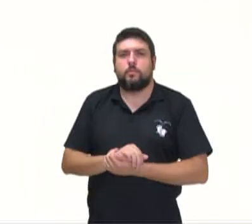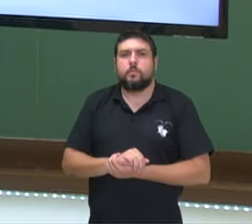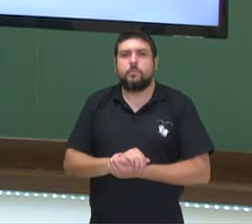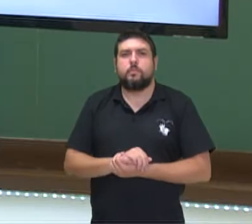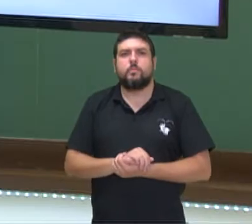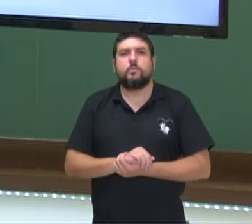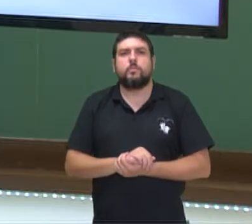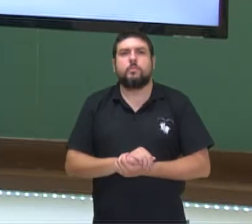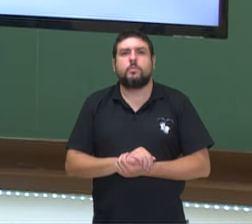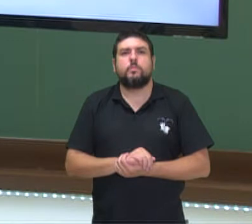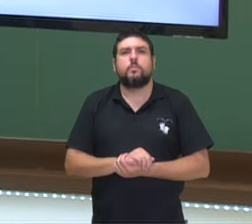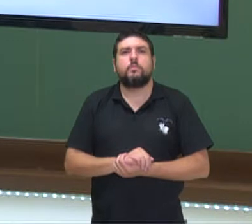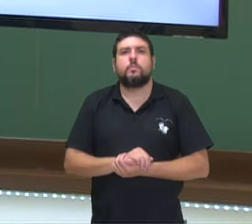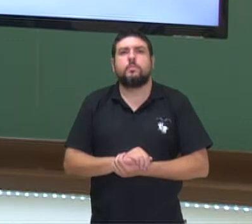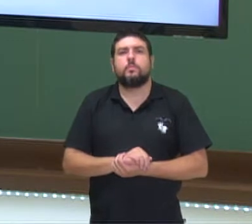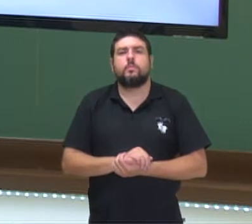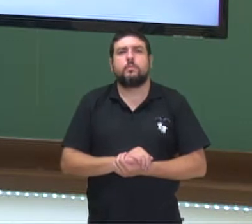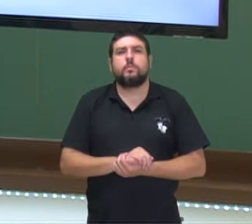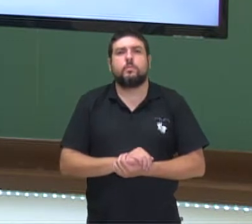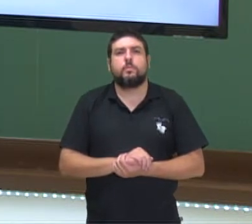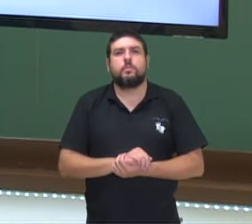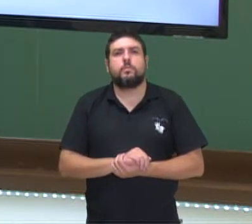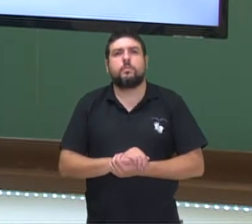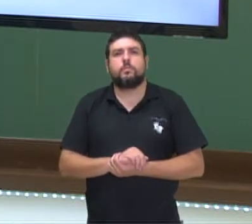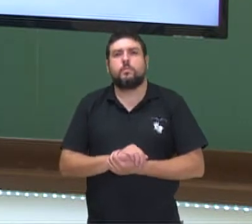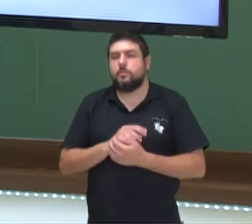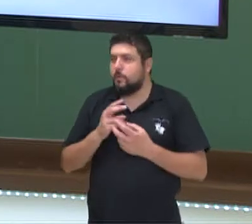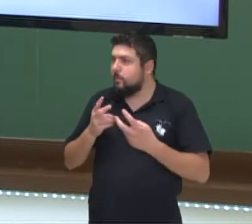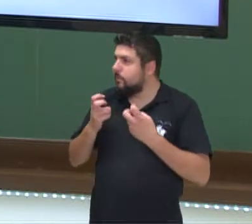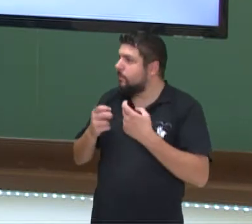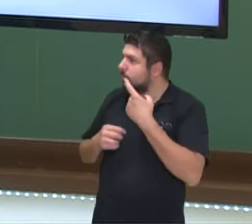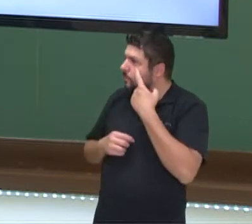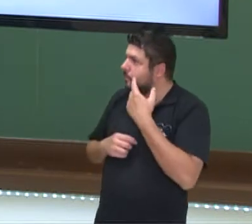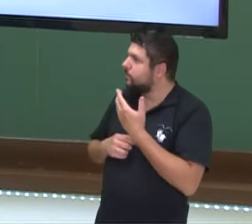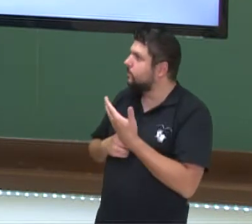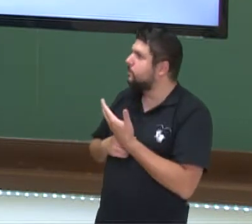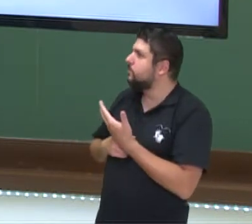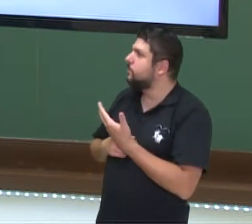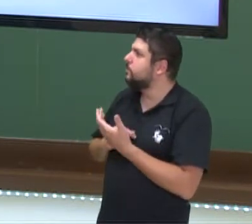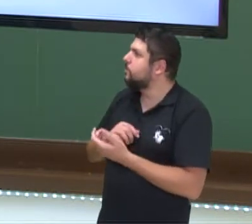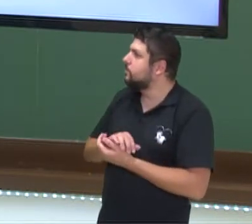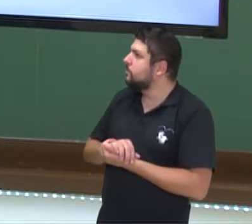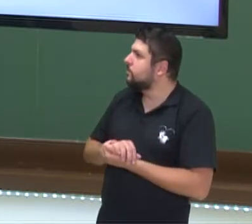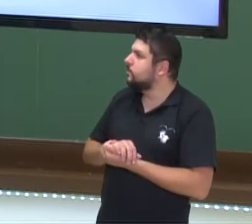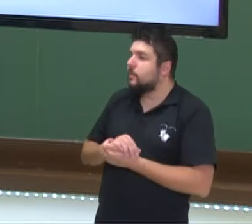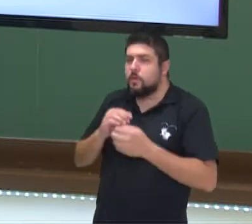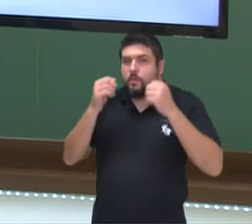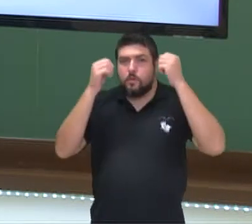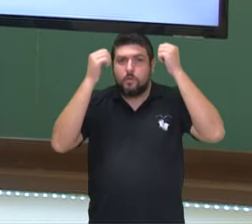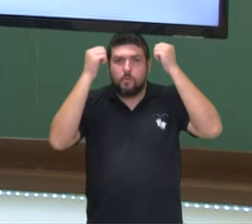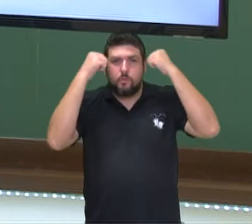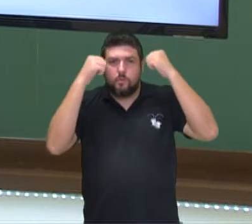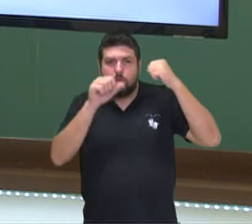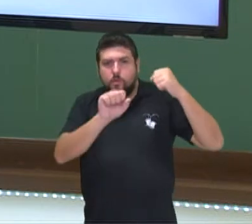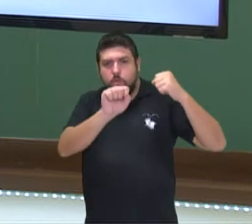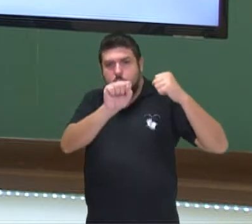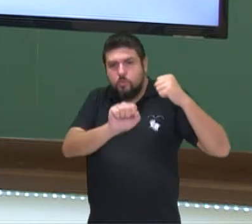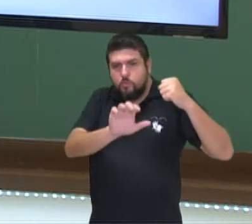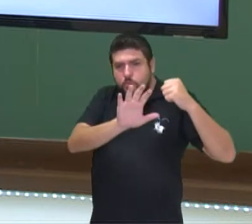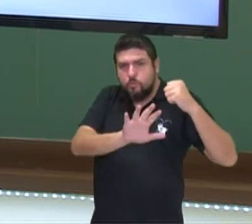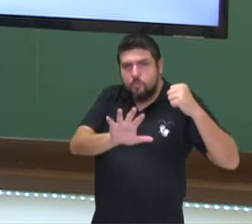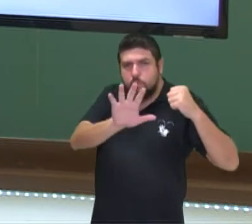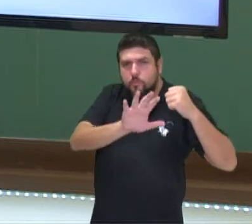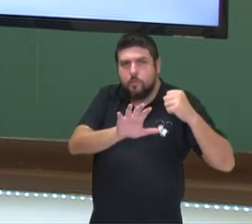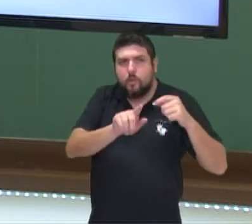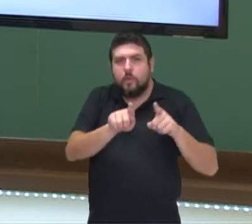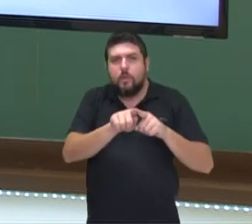aqui nessa região da América Central, e parte da América do Norte, o sul do México ali, e essa região toda onde vai